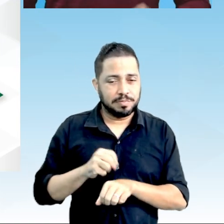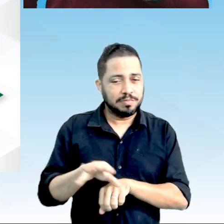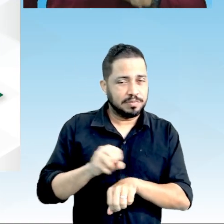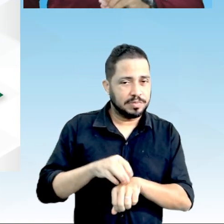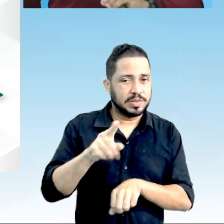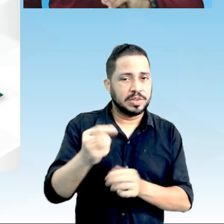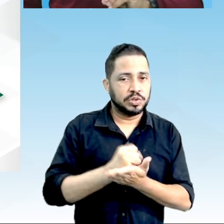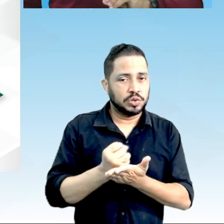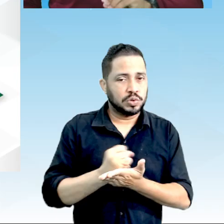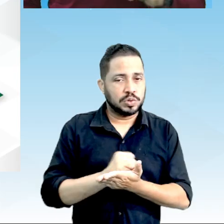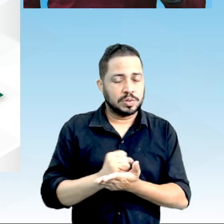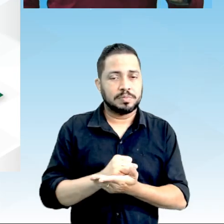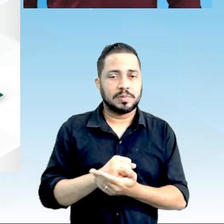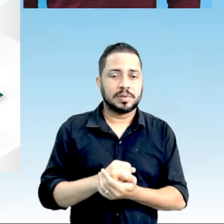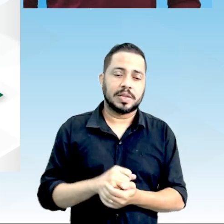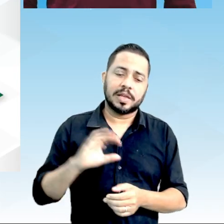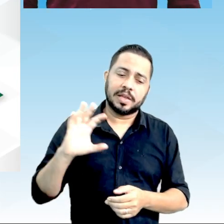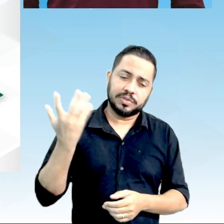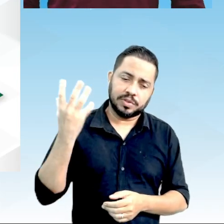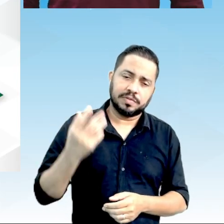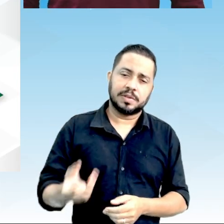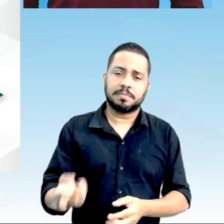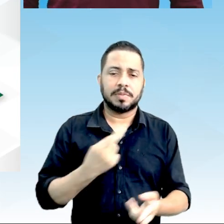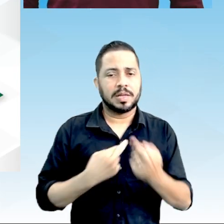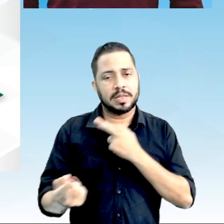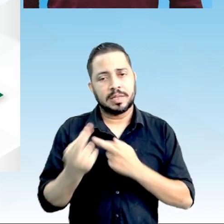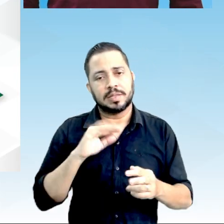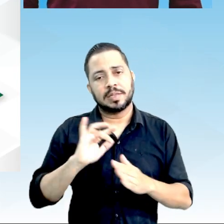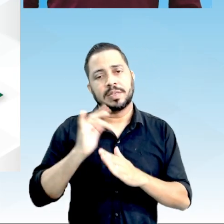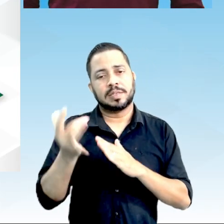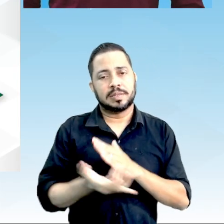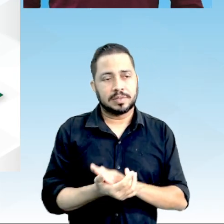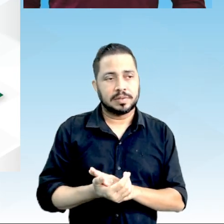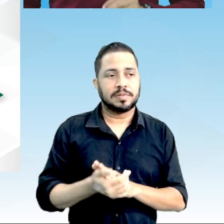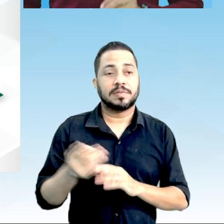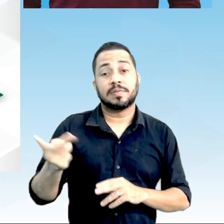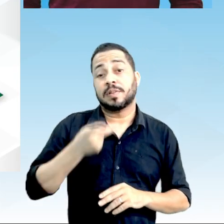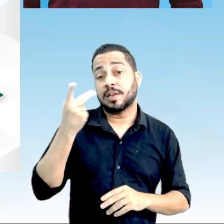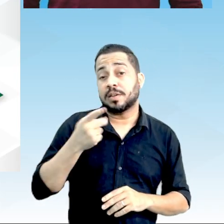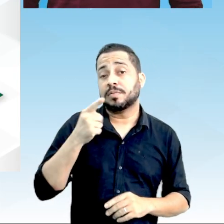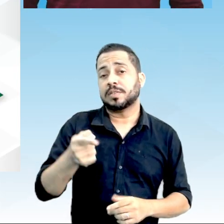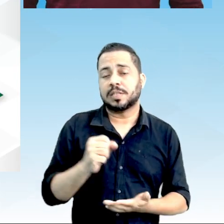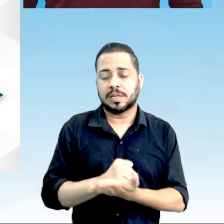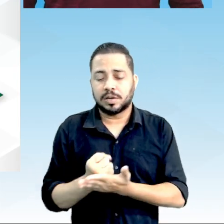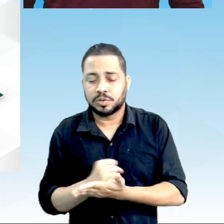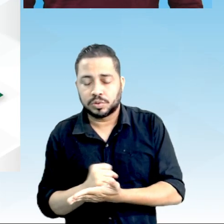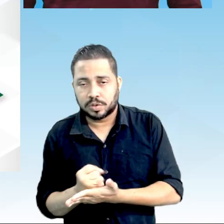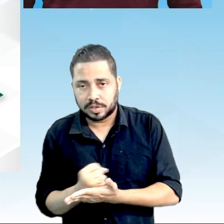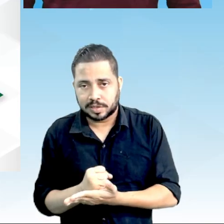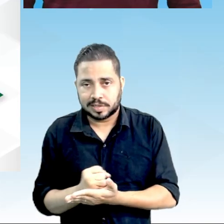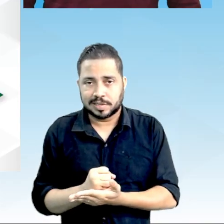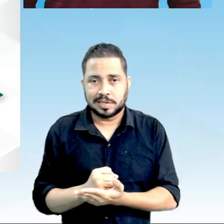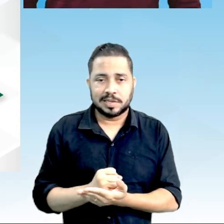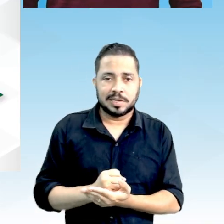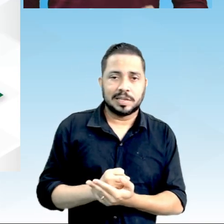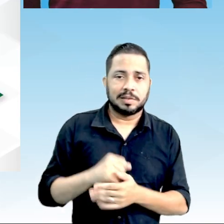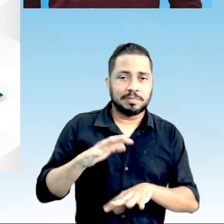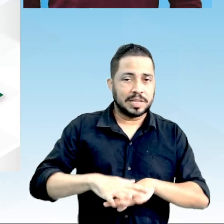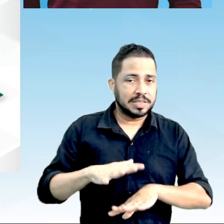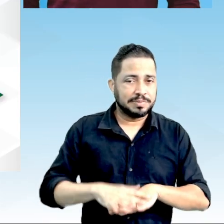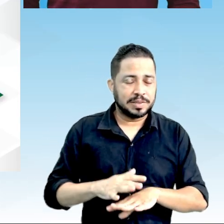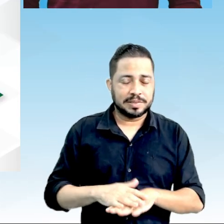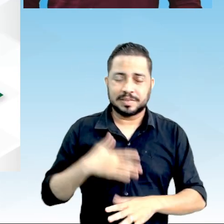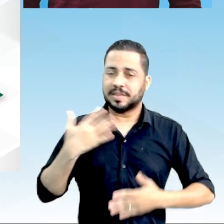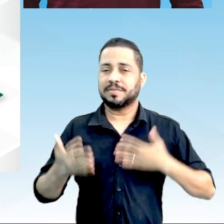aqui. Resolve a questão e manda para a gente nas redes sociais aí, dizendo que você está jogando game de matemática e está